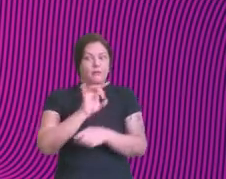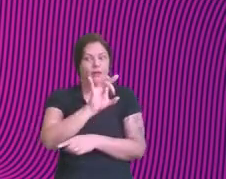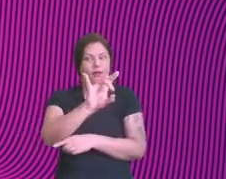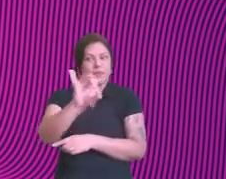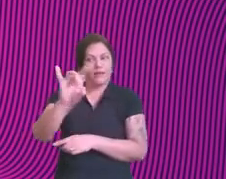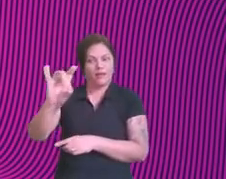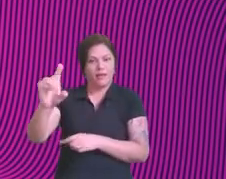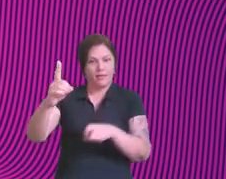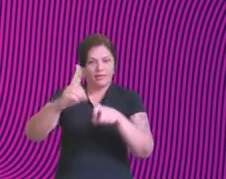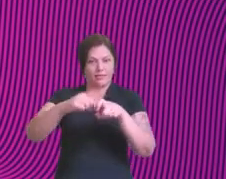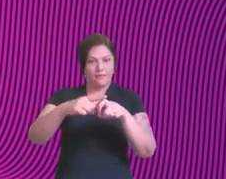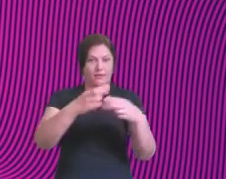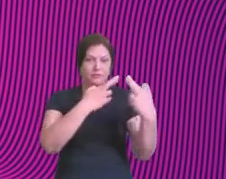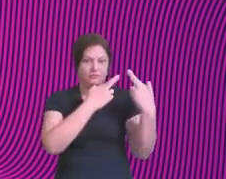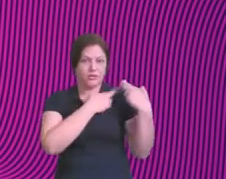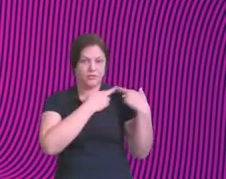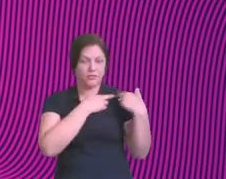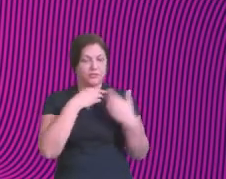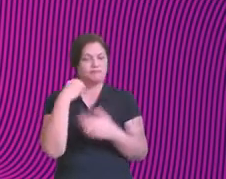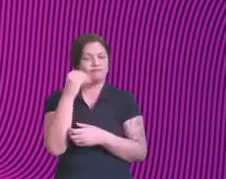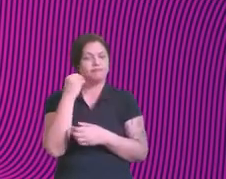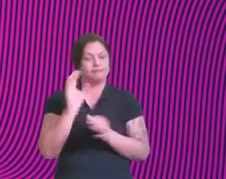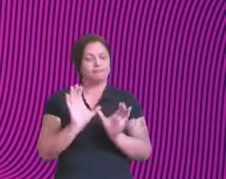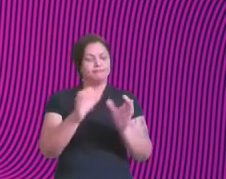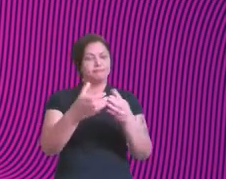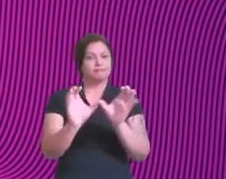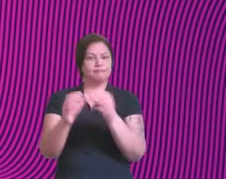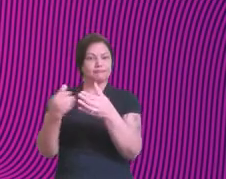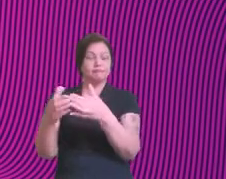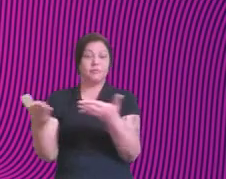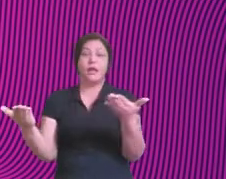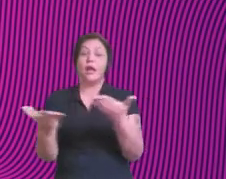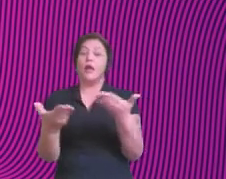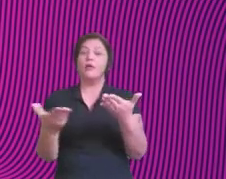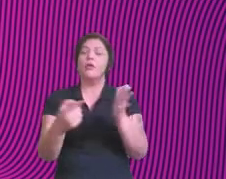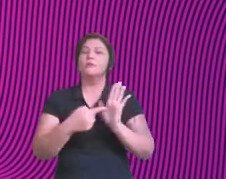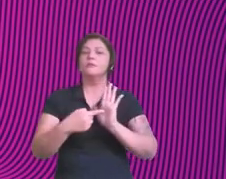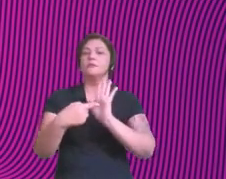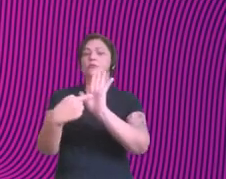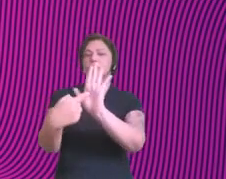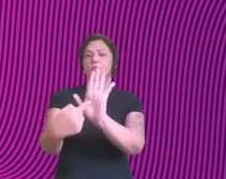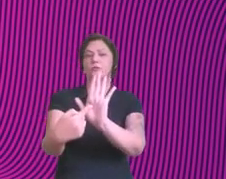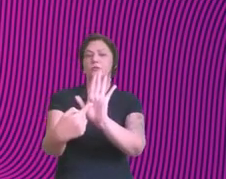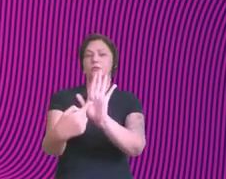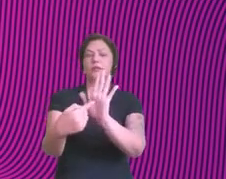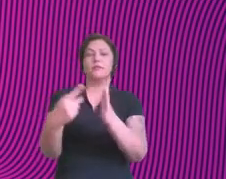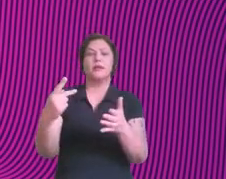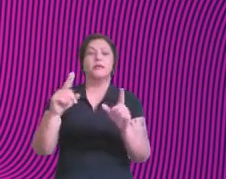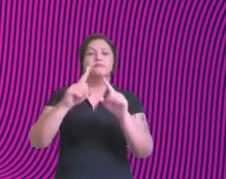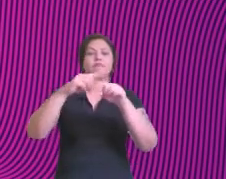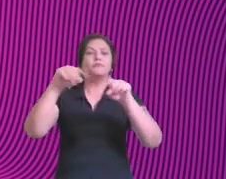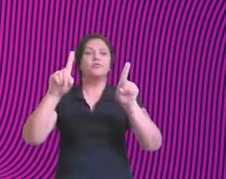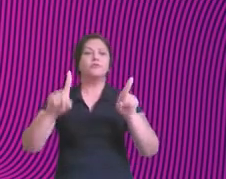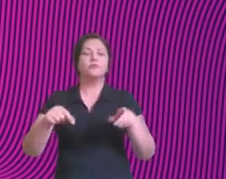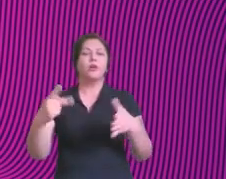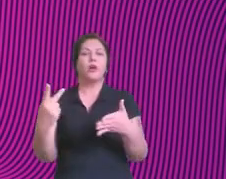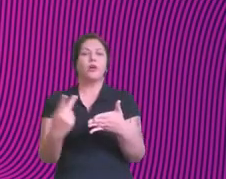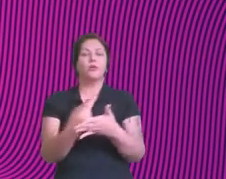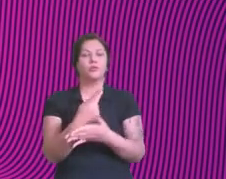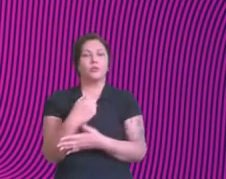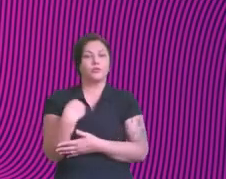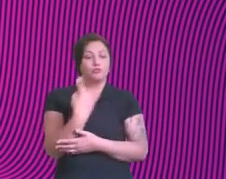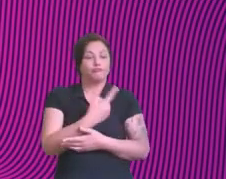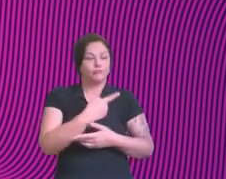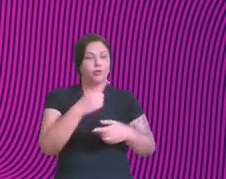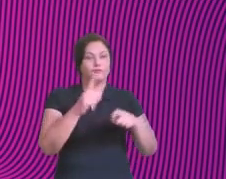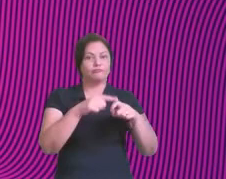eu apresentarei alguns casos que serão discutidos por uma equipe especializada, pelos nossos convidados, que vou